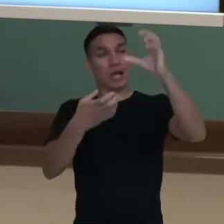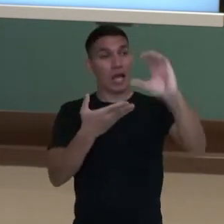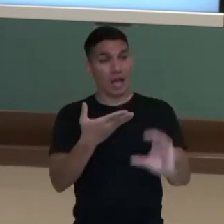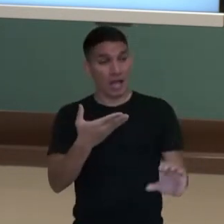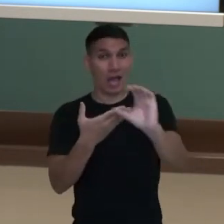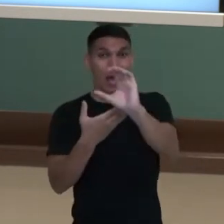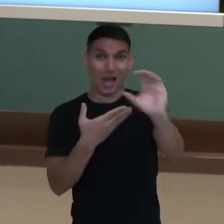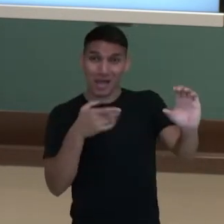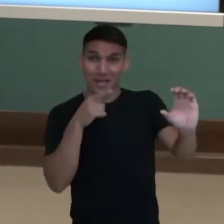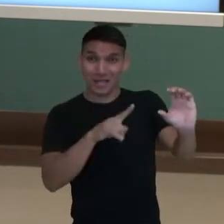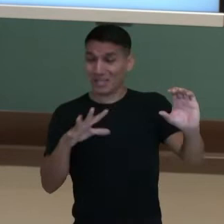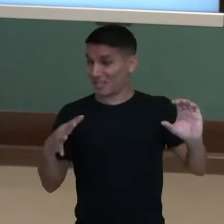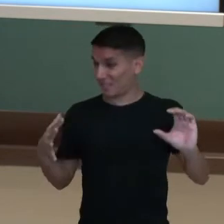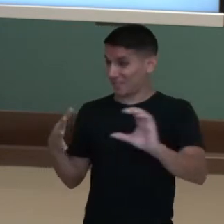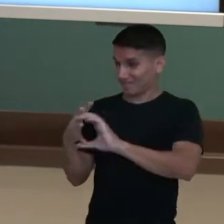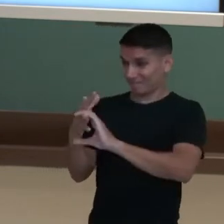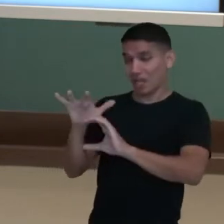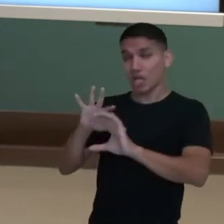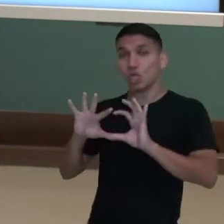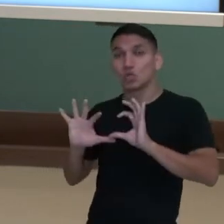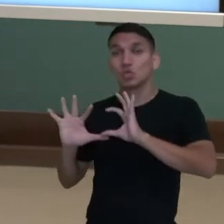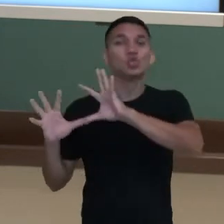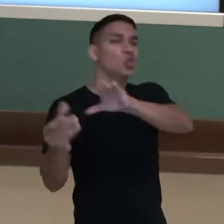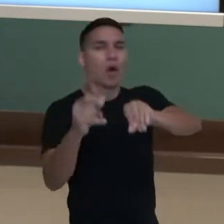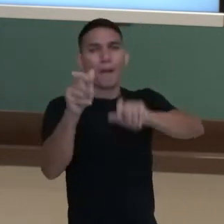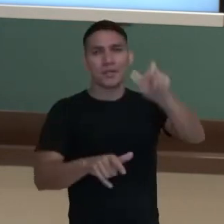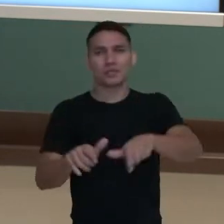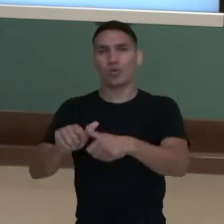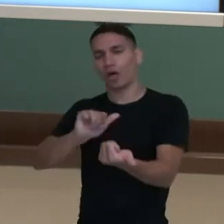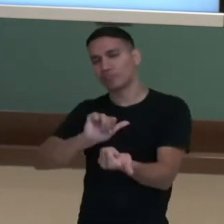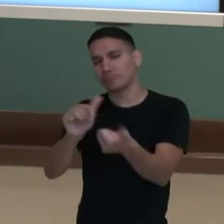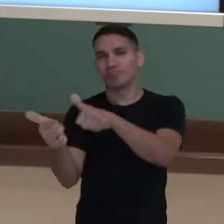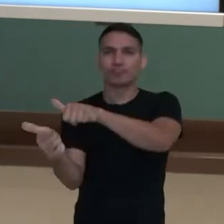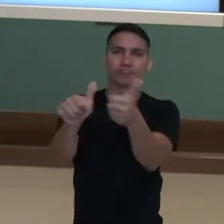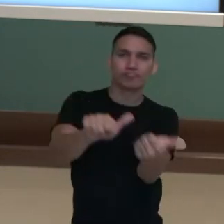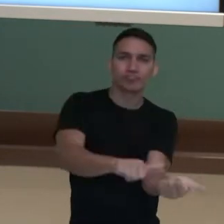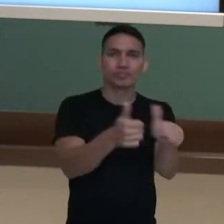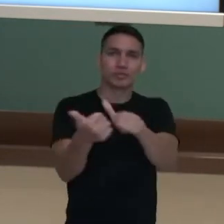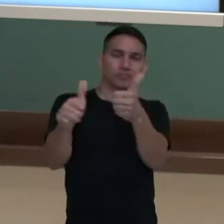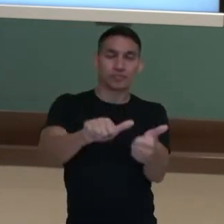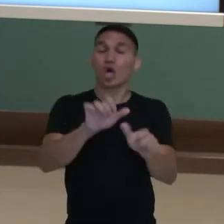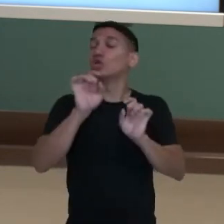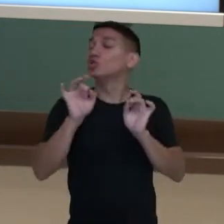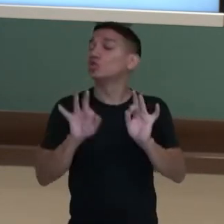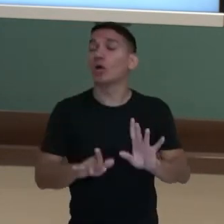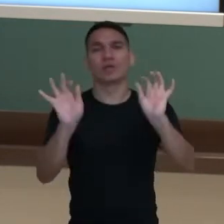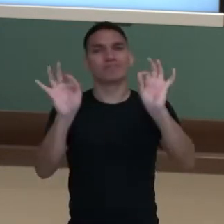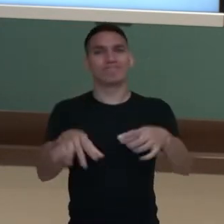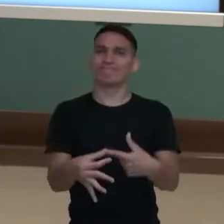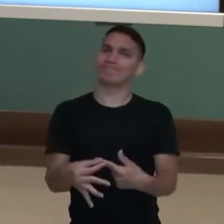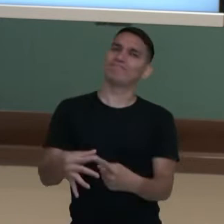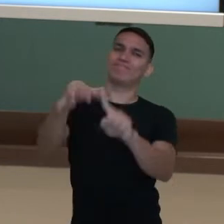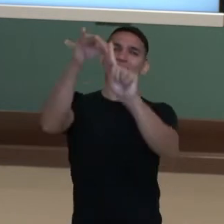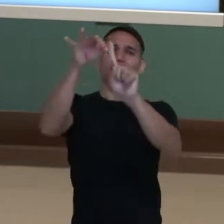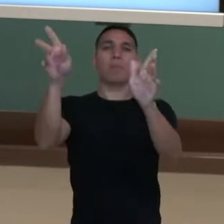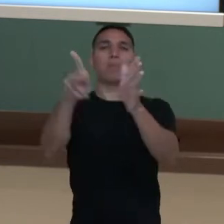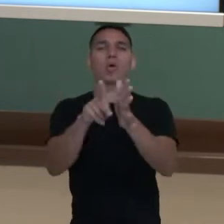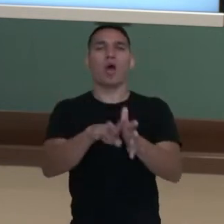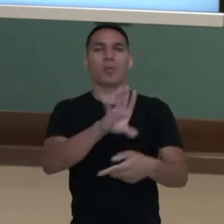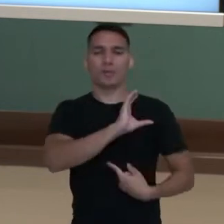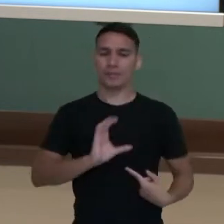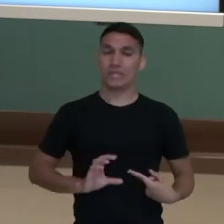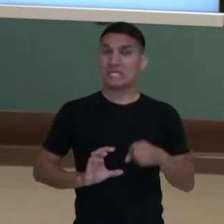para conversão de todo mundo. Essa era a intenção, né? Só deve existir os cristãos. Aquele que